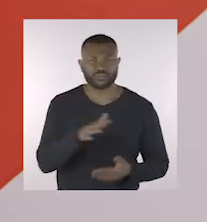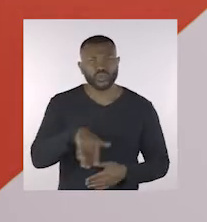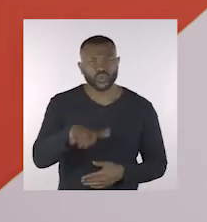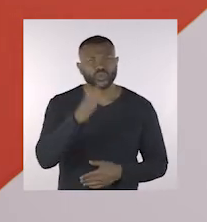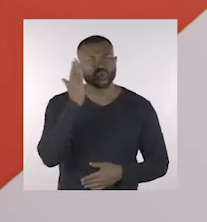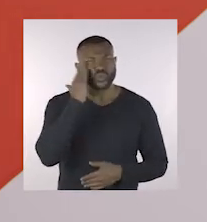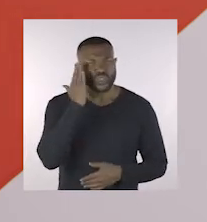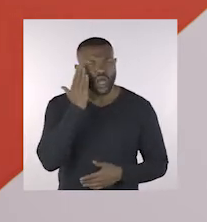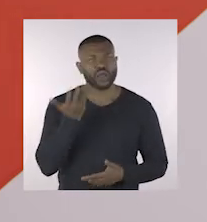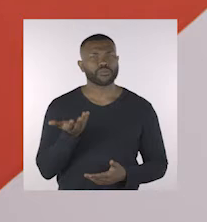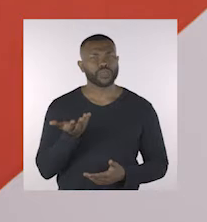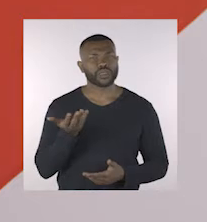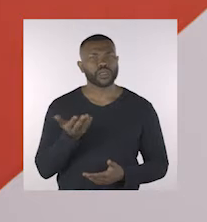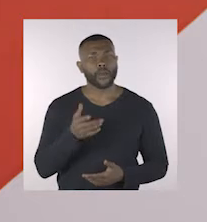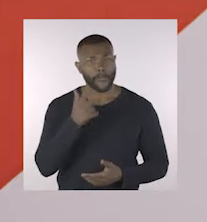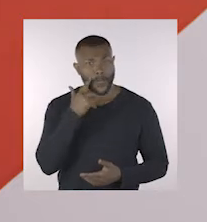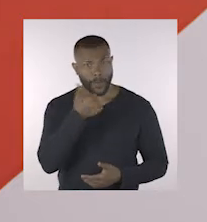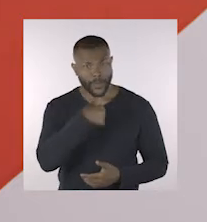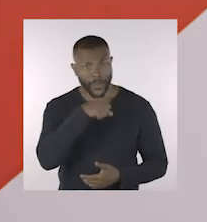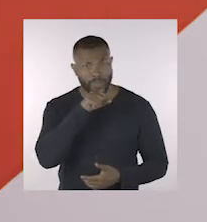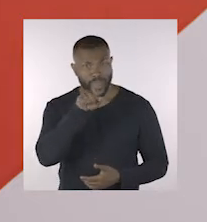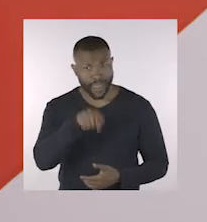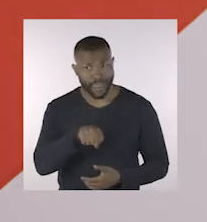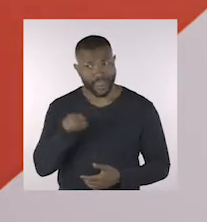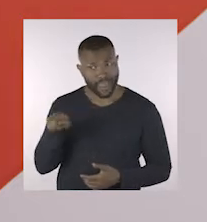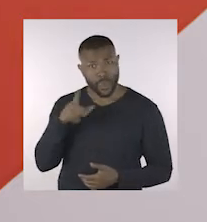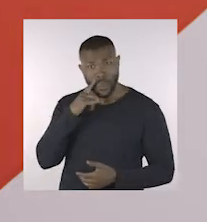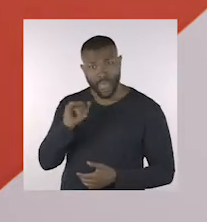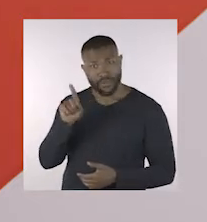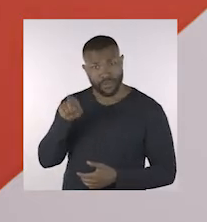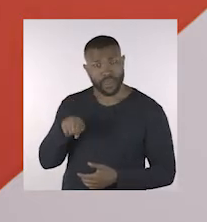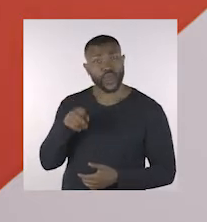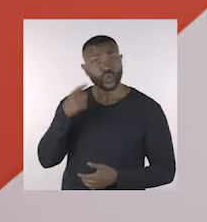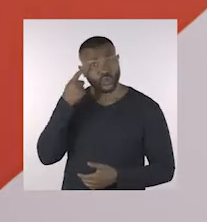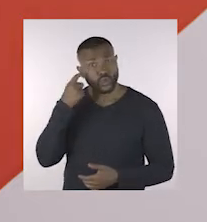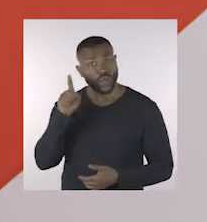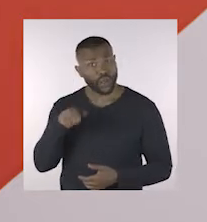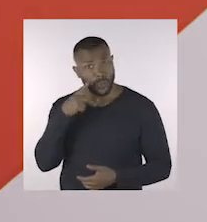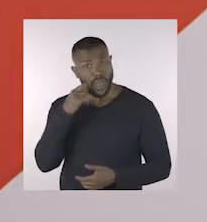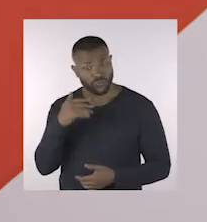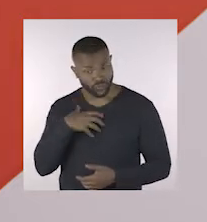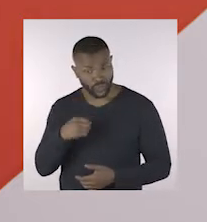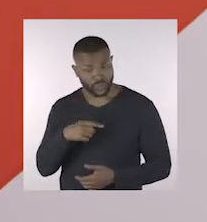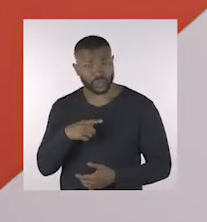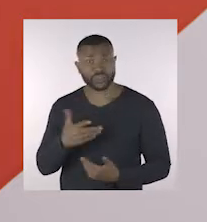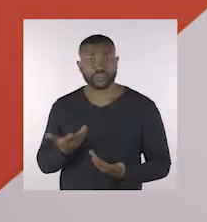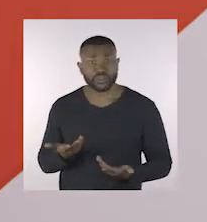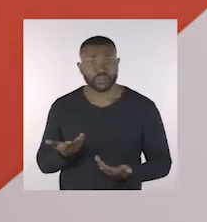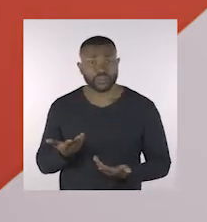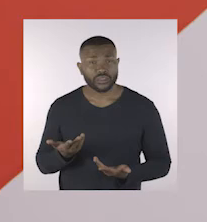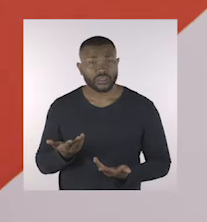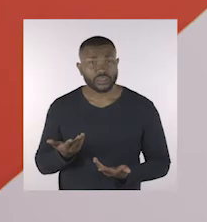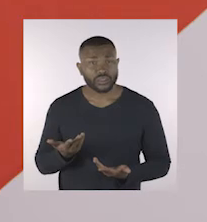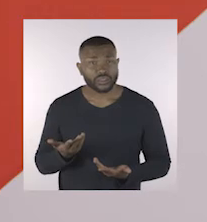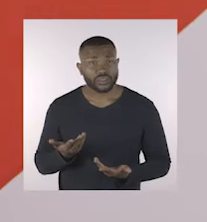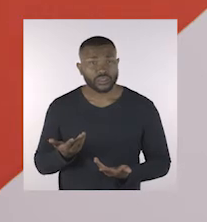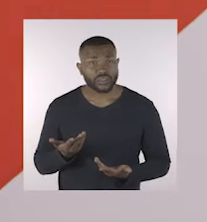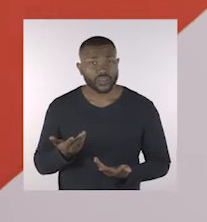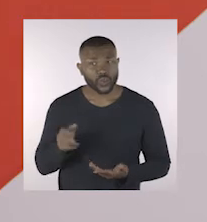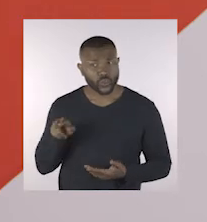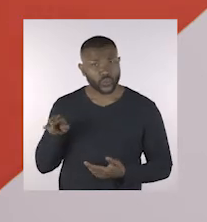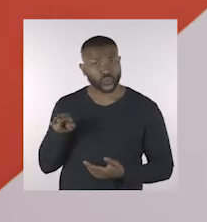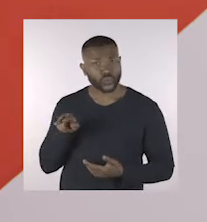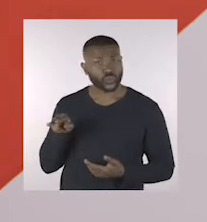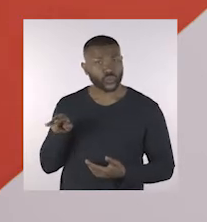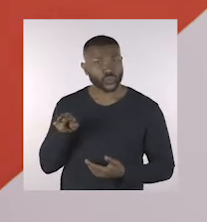e todo mundo sabe e todo mundo quer pai e o Bruno Covas é pai e o Dória é pai ah e tem